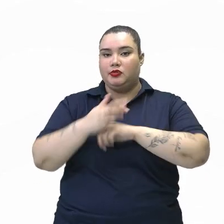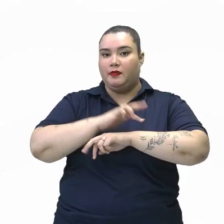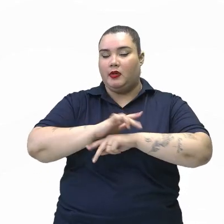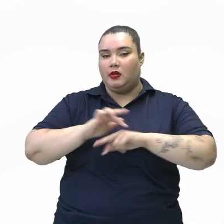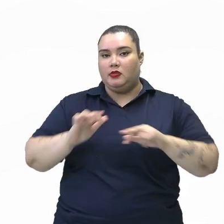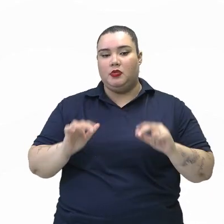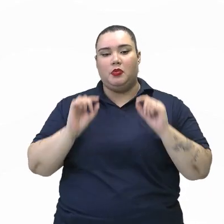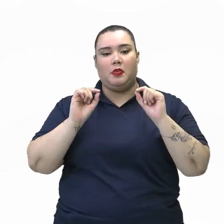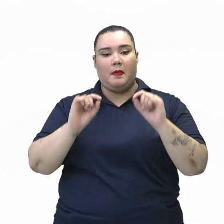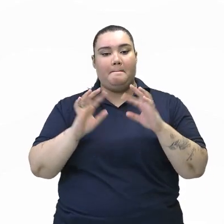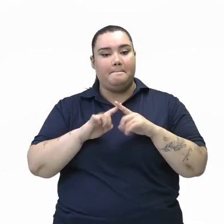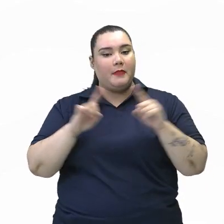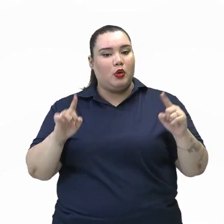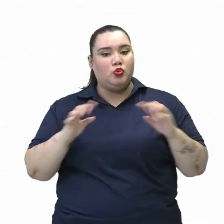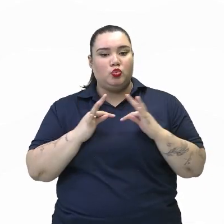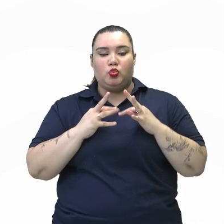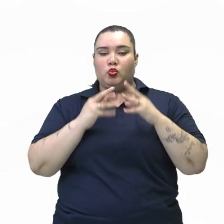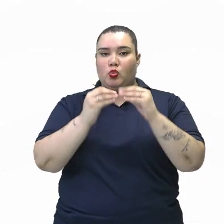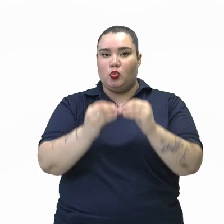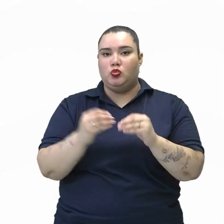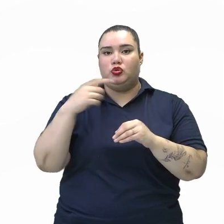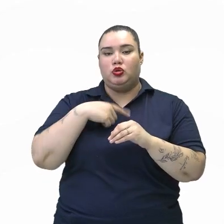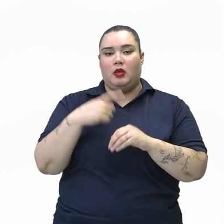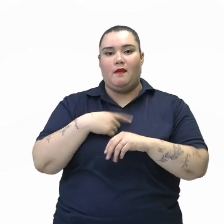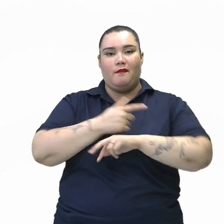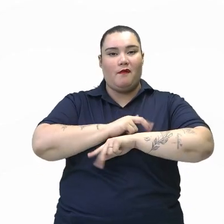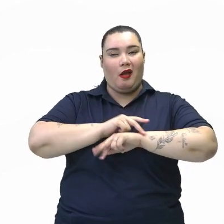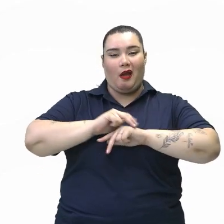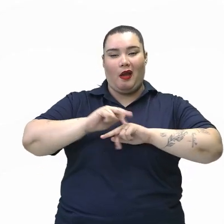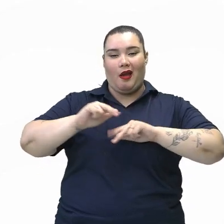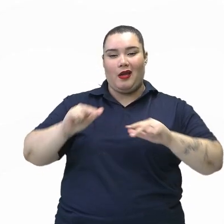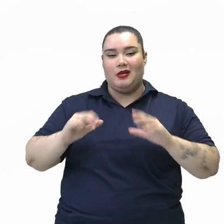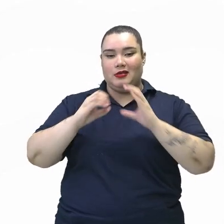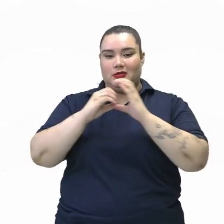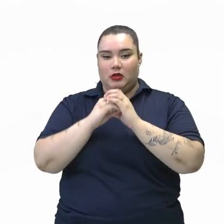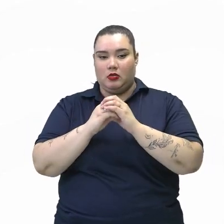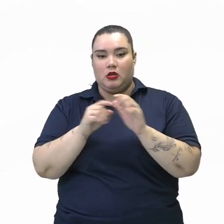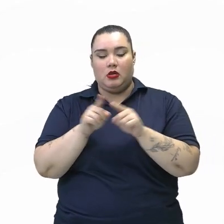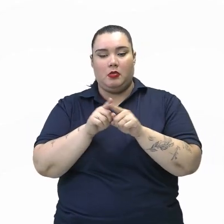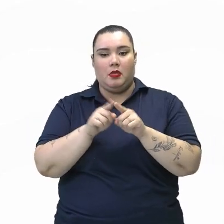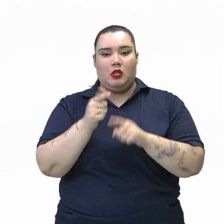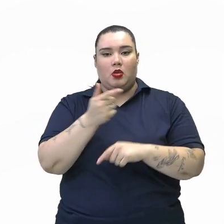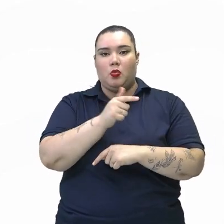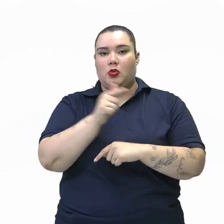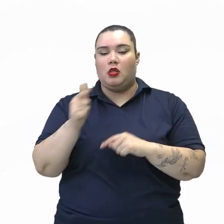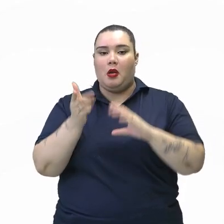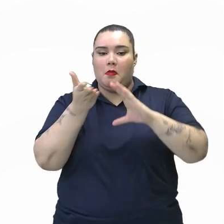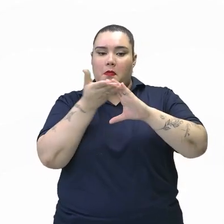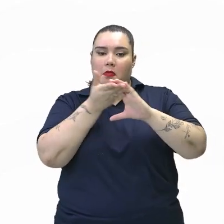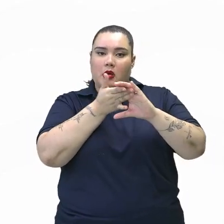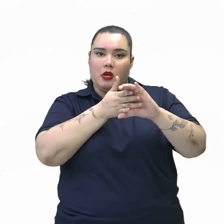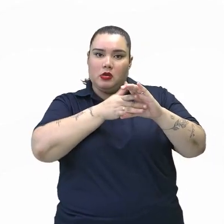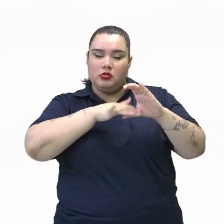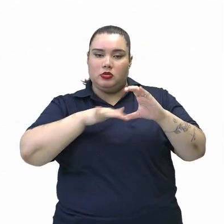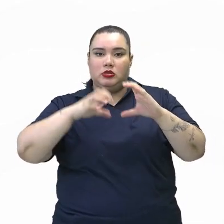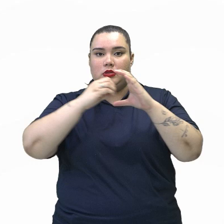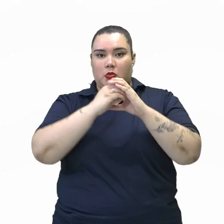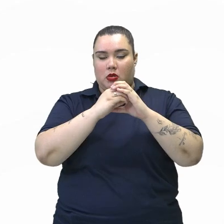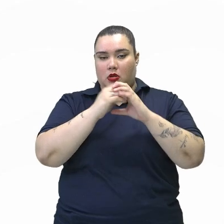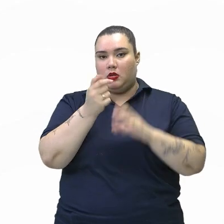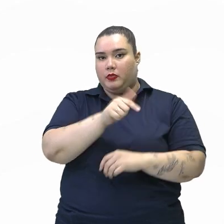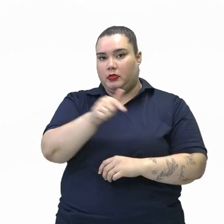diferentes, mas todos eles são pluricelulares e não possuem parede celular, tá, gente? É uma